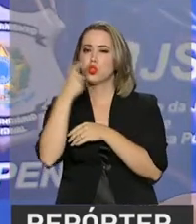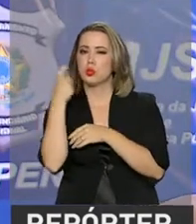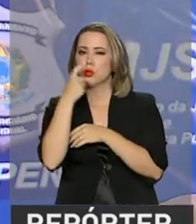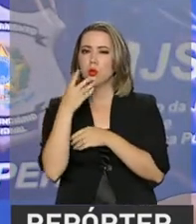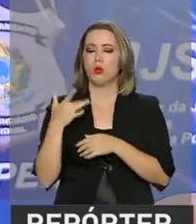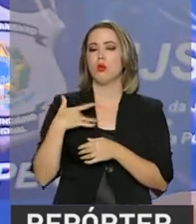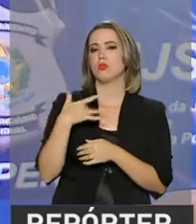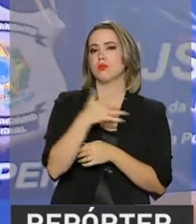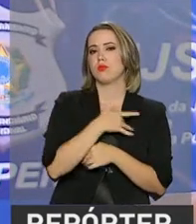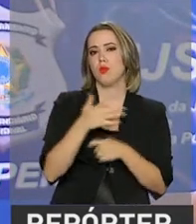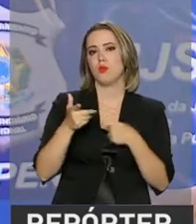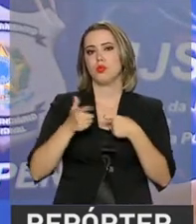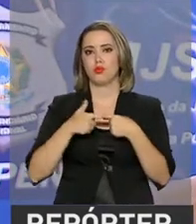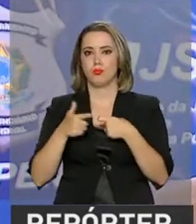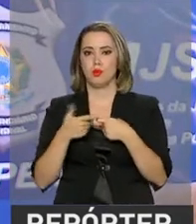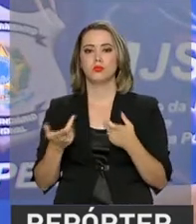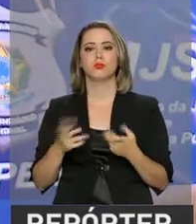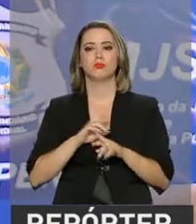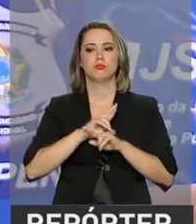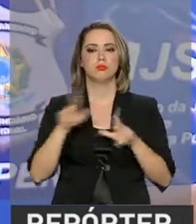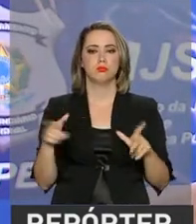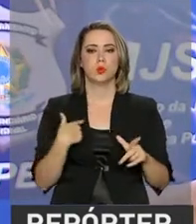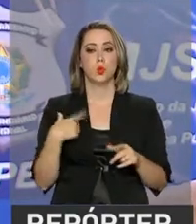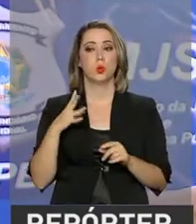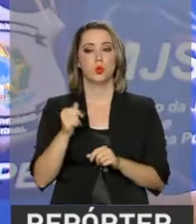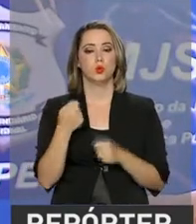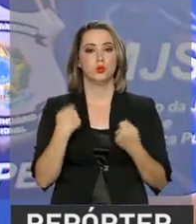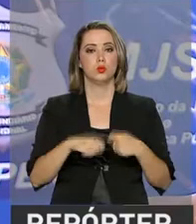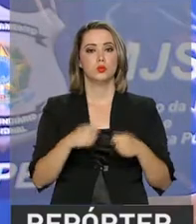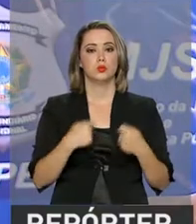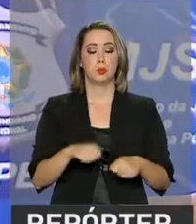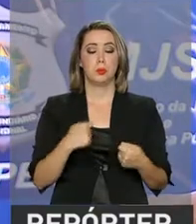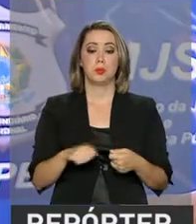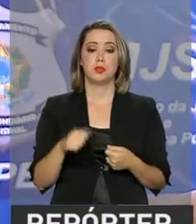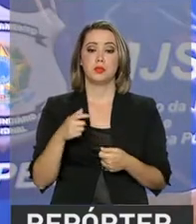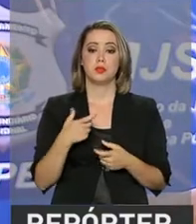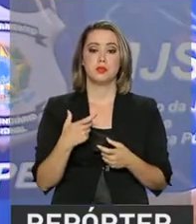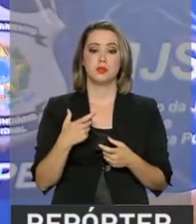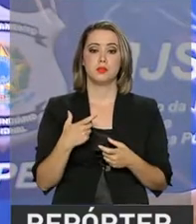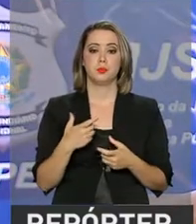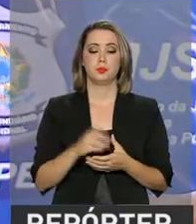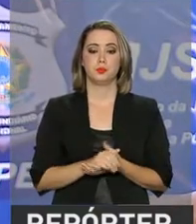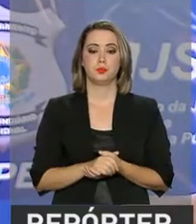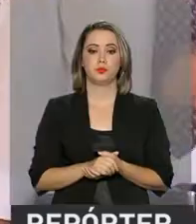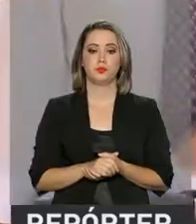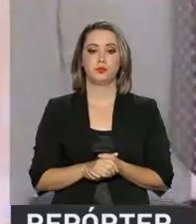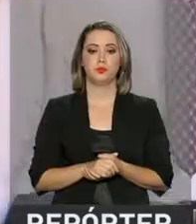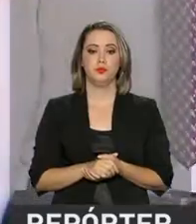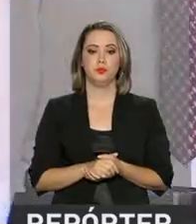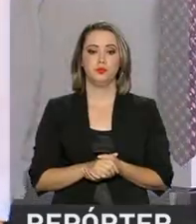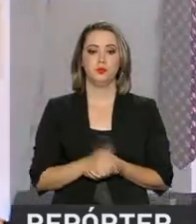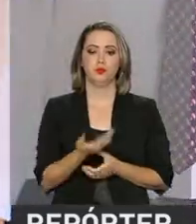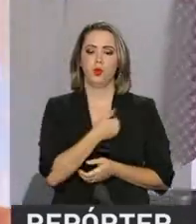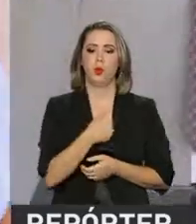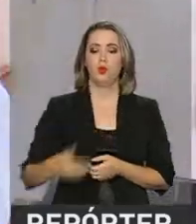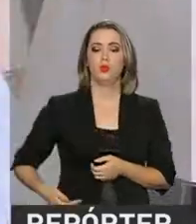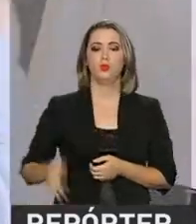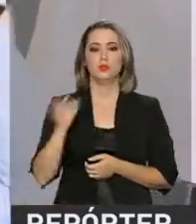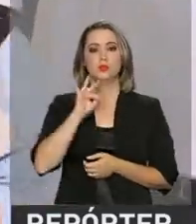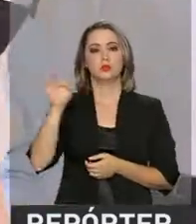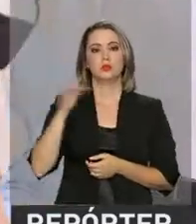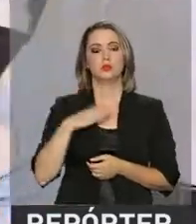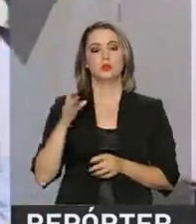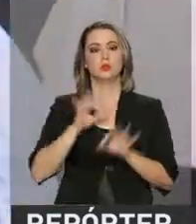todo tipo de assistência que o uso que se faz necessário para manter esse sistema o governo federal também